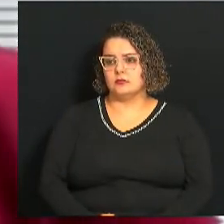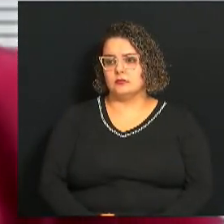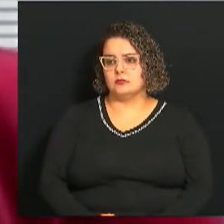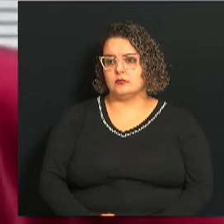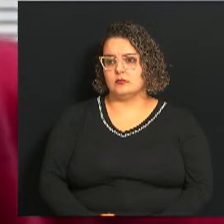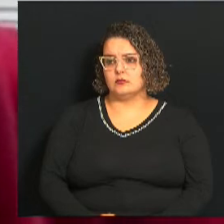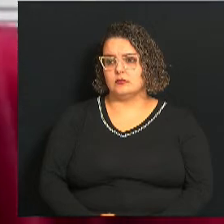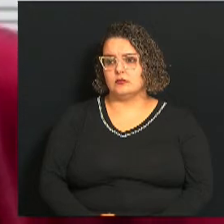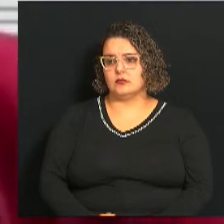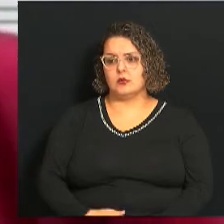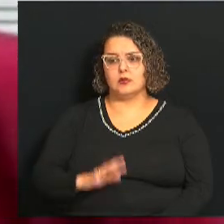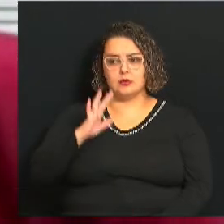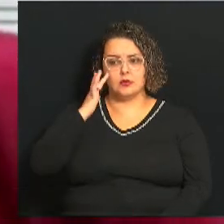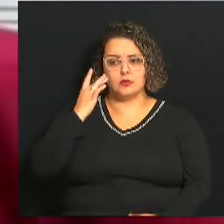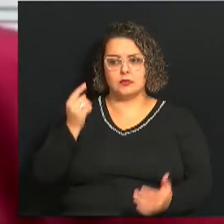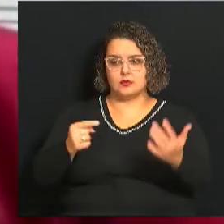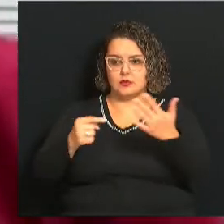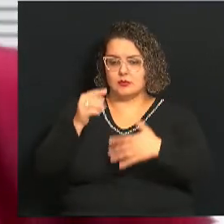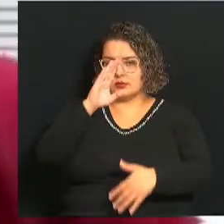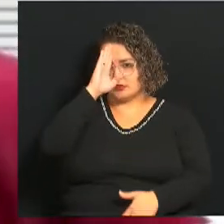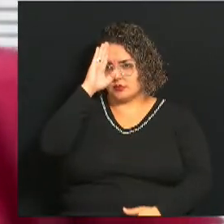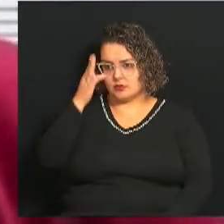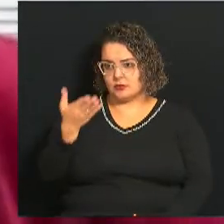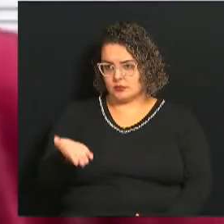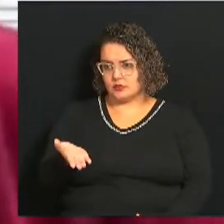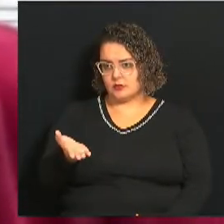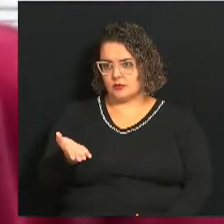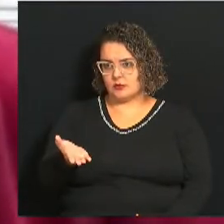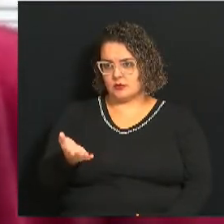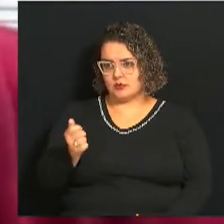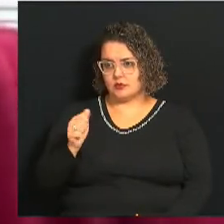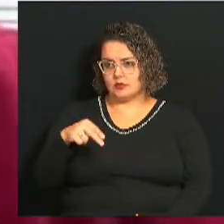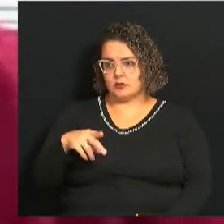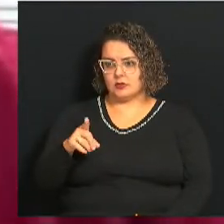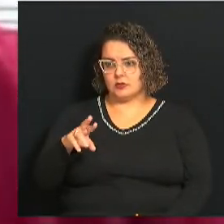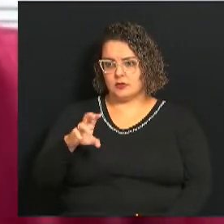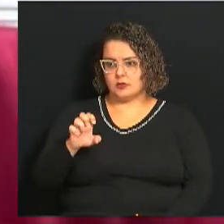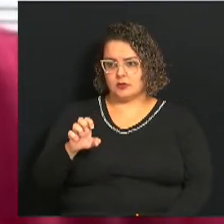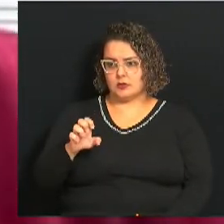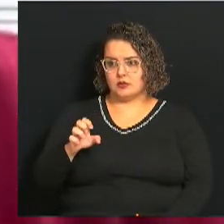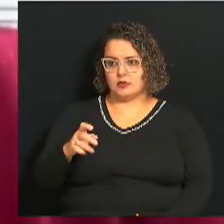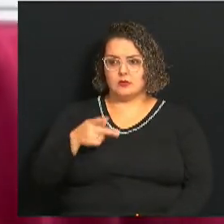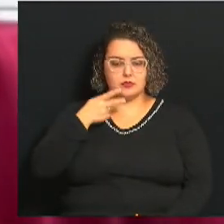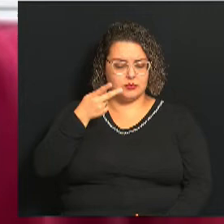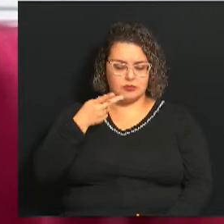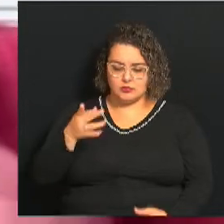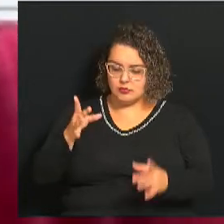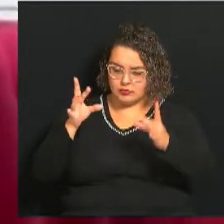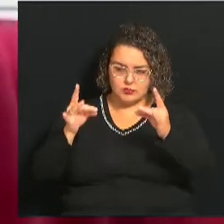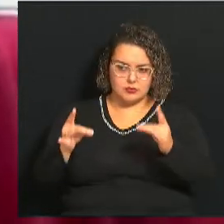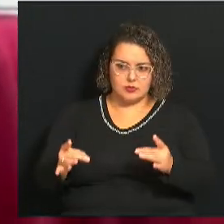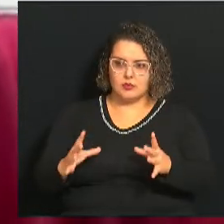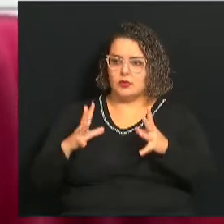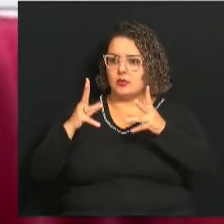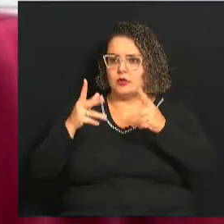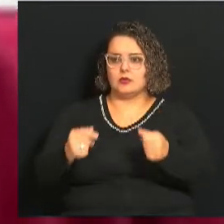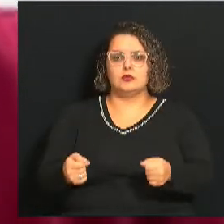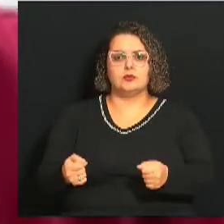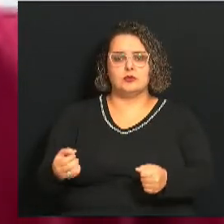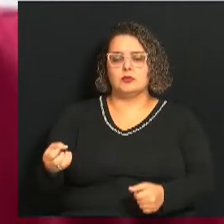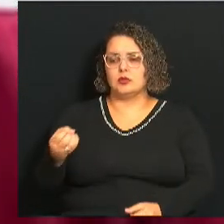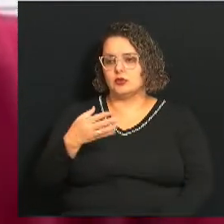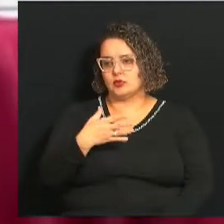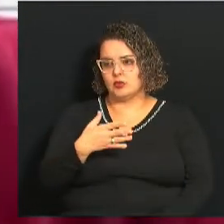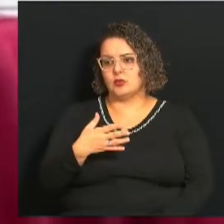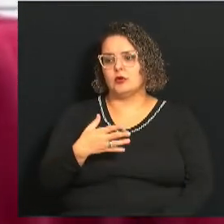os pontos principais seriam esses. Assim. O André já explorou a questão Nós temos, toda a rede nova nossa é